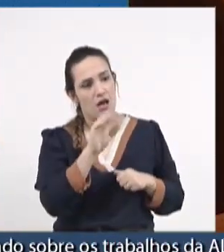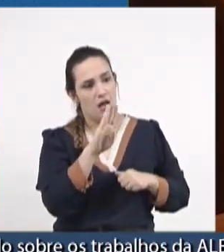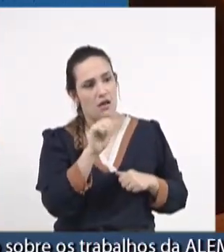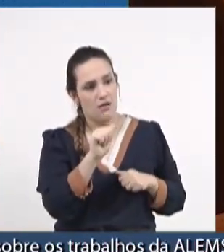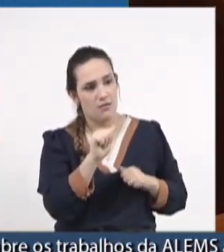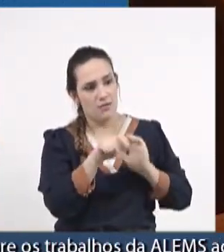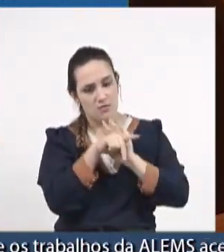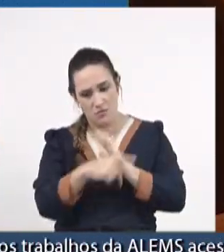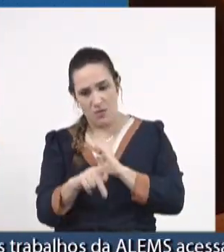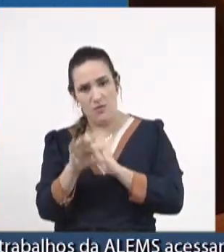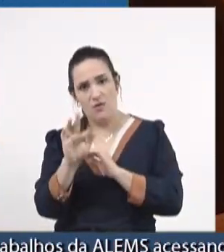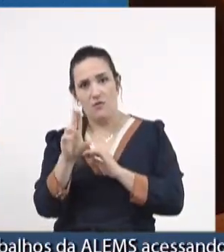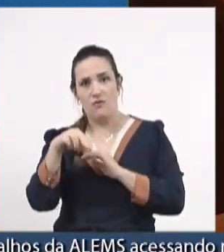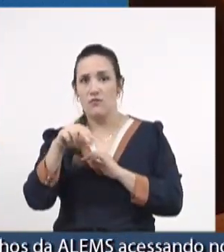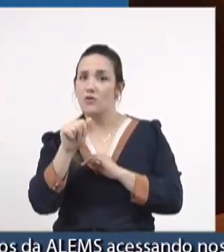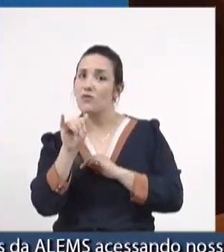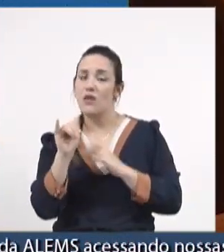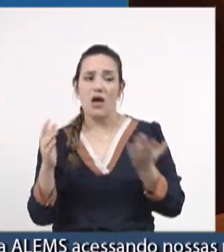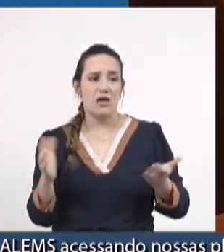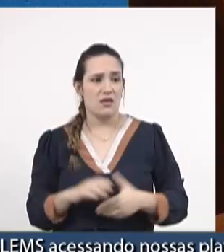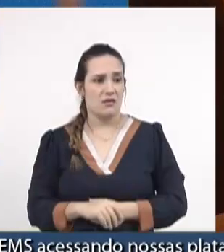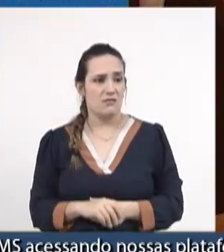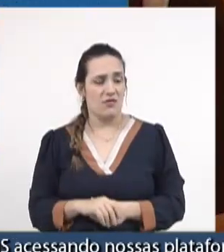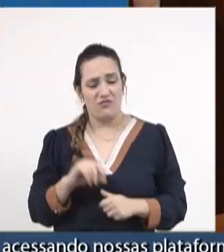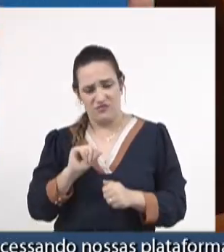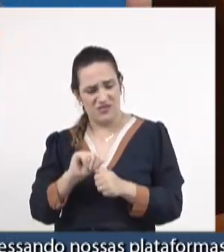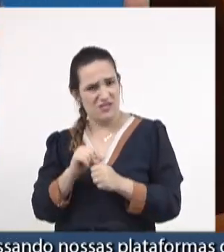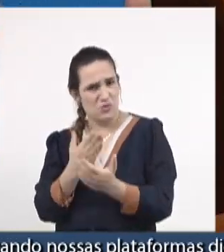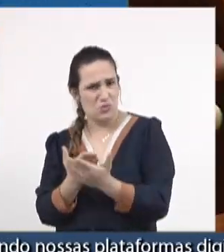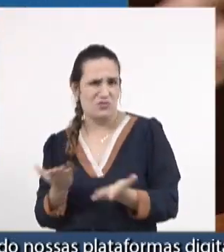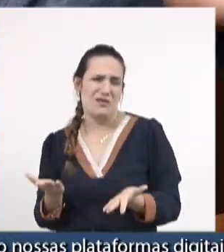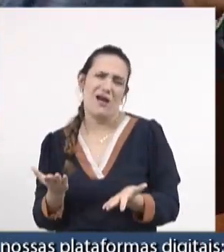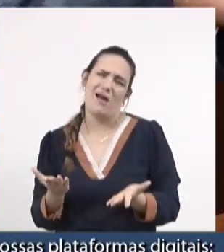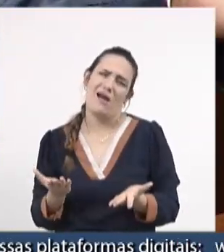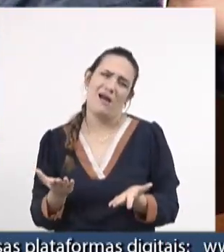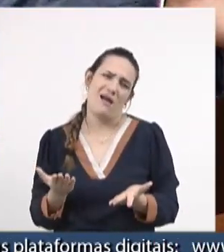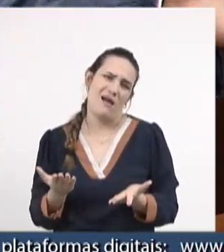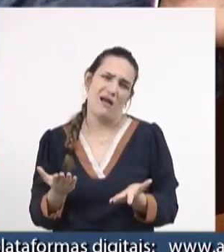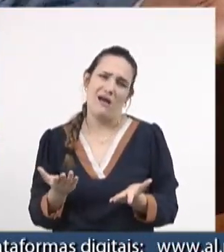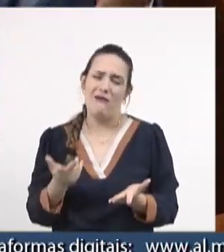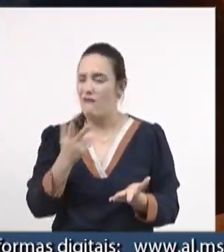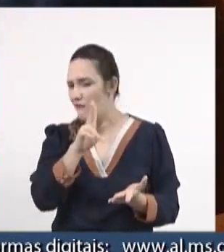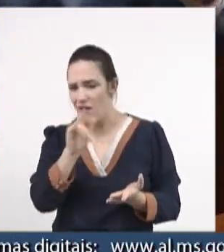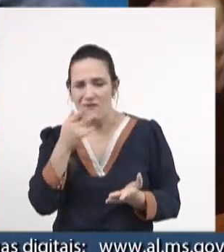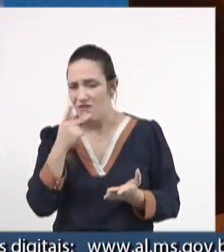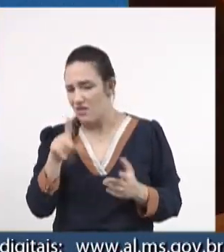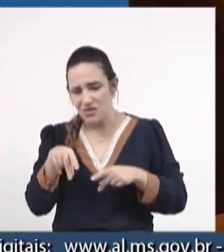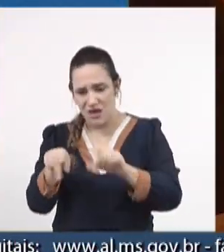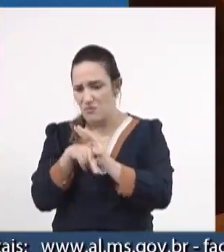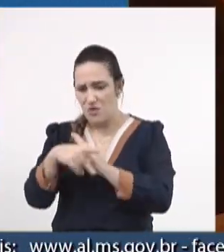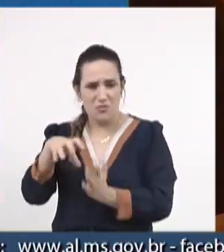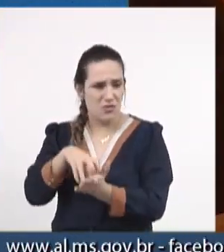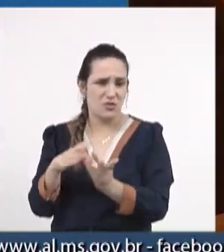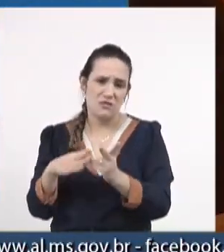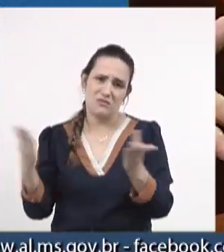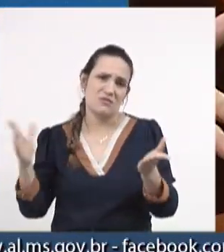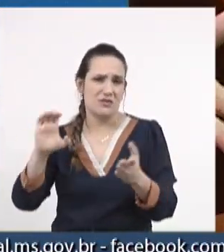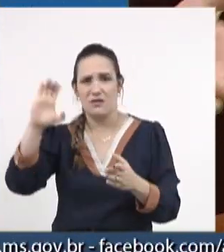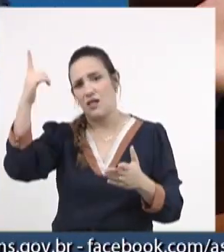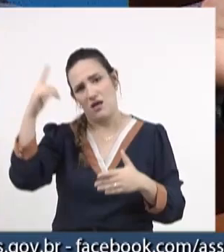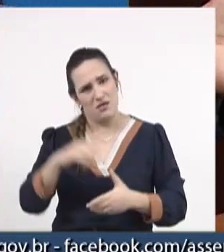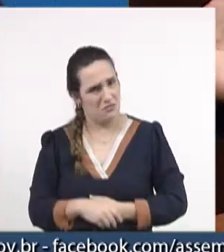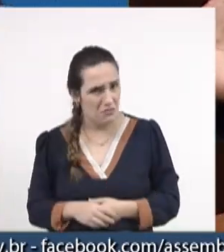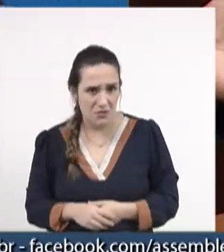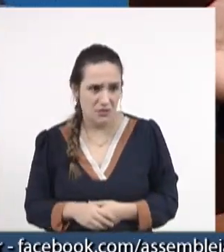Antropologia, ligada à FUNAI, e manda ir lá para fazer o estudo. Vai dizer que a terra é minha? Claro que não. Vai dizer que a terra é do índio. Isso é